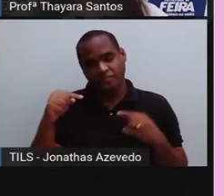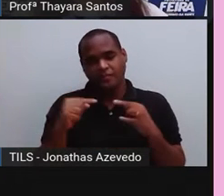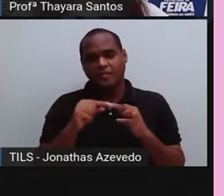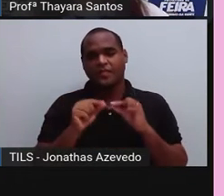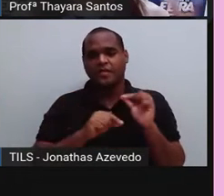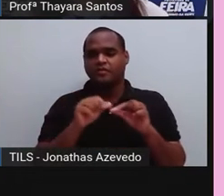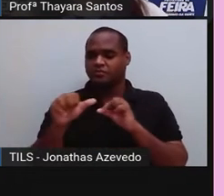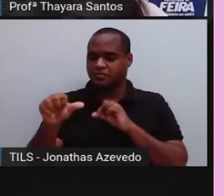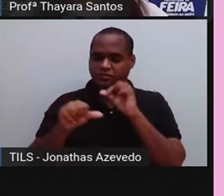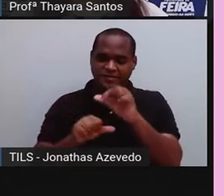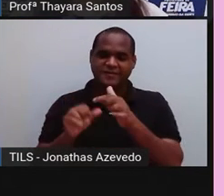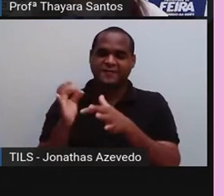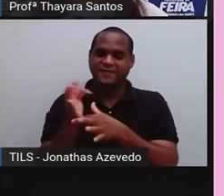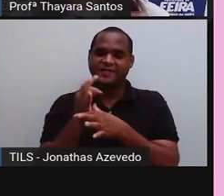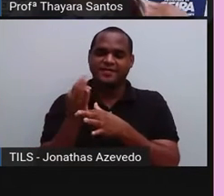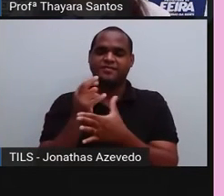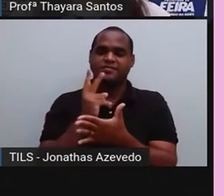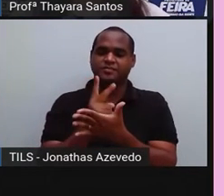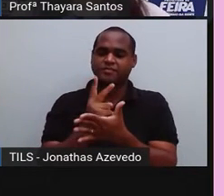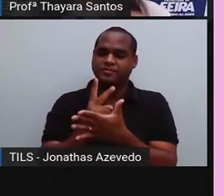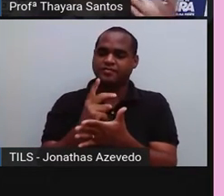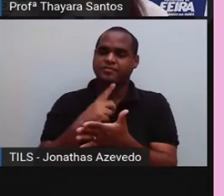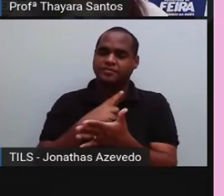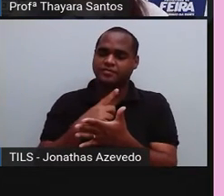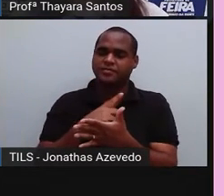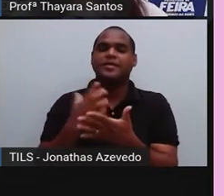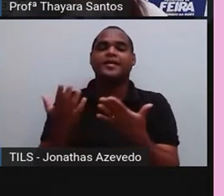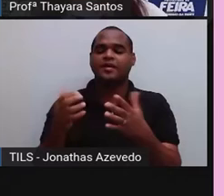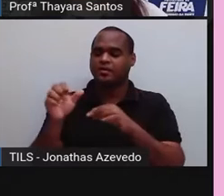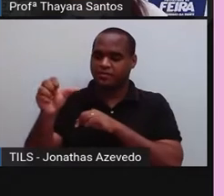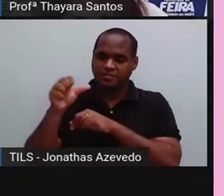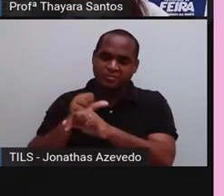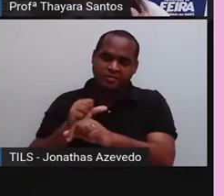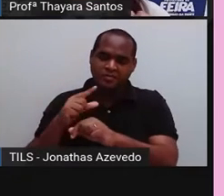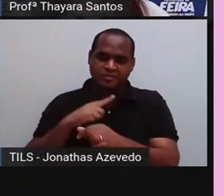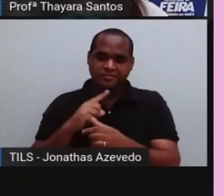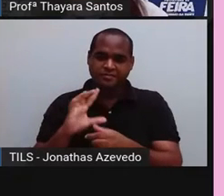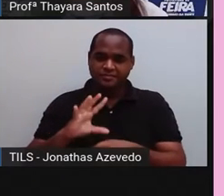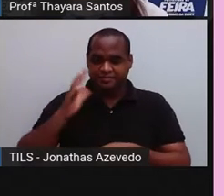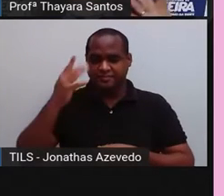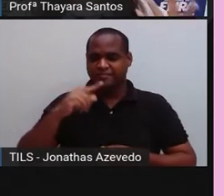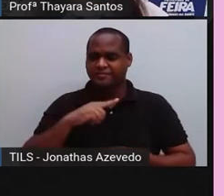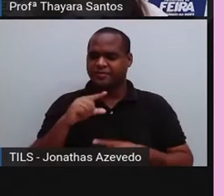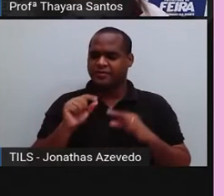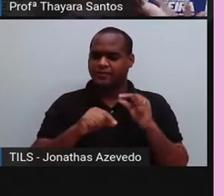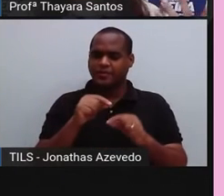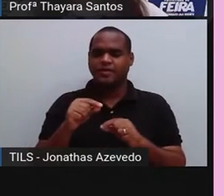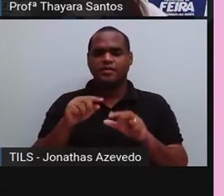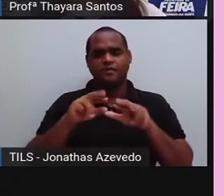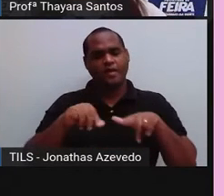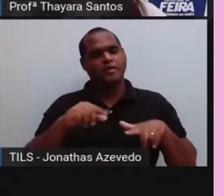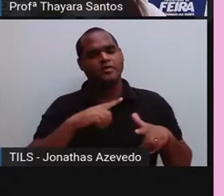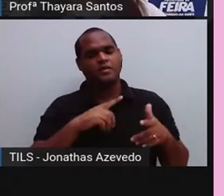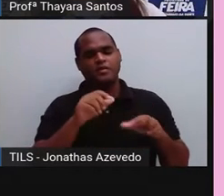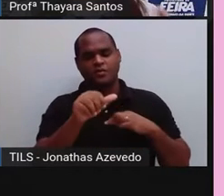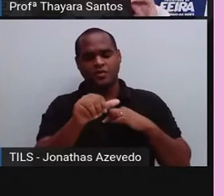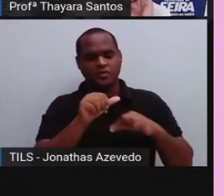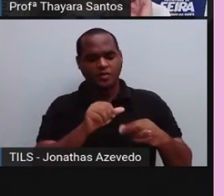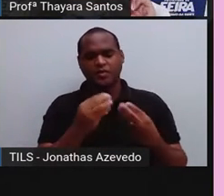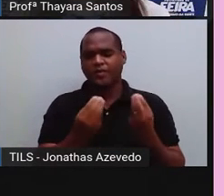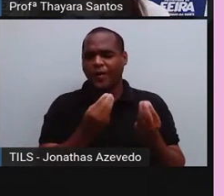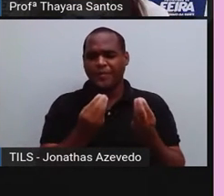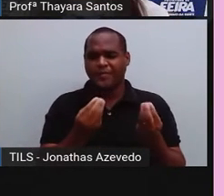tem mudanças físicas acontecendo, transformações físicas acontecendo. E o que é que influencia nessas